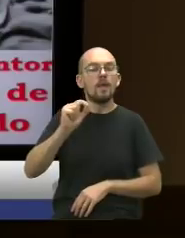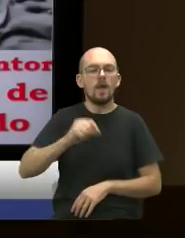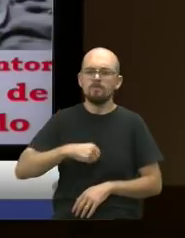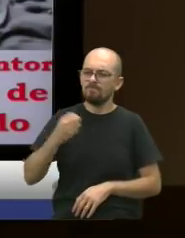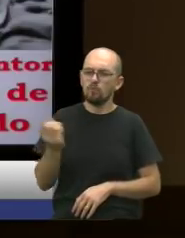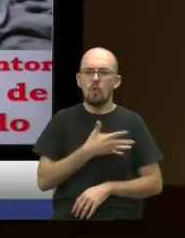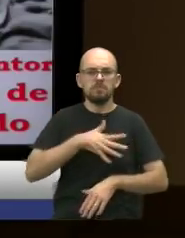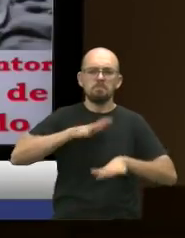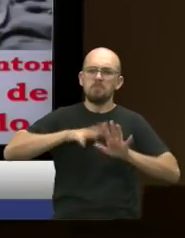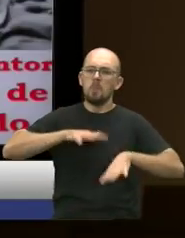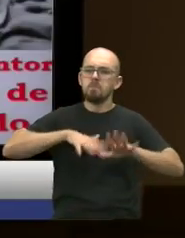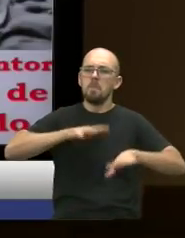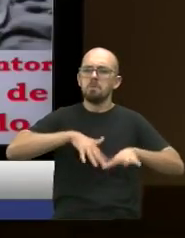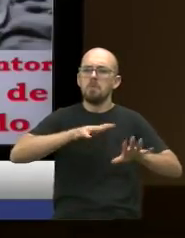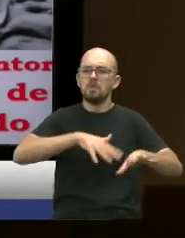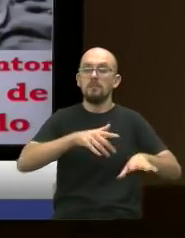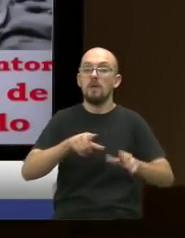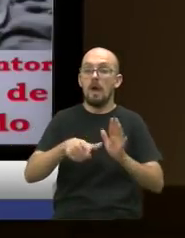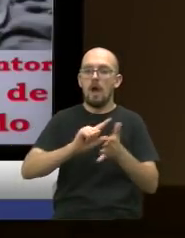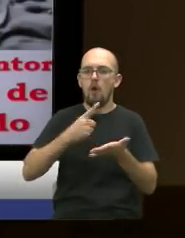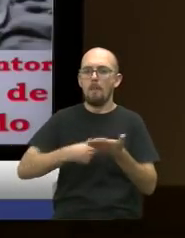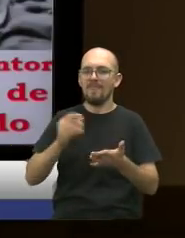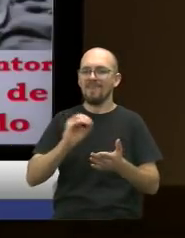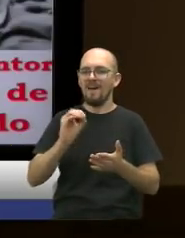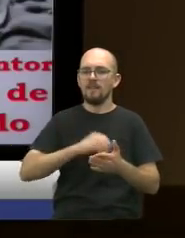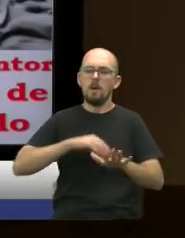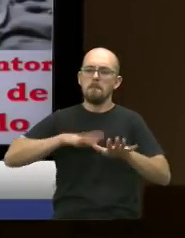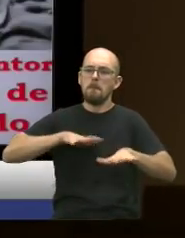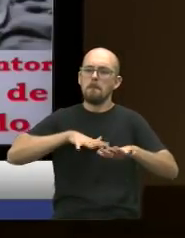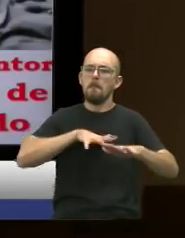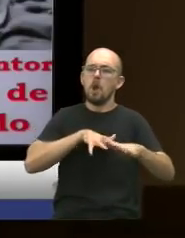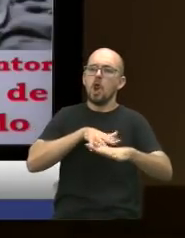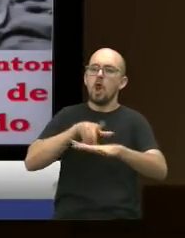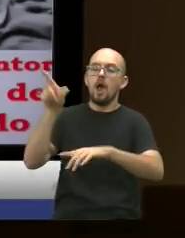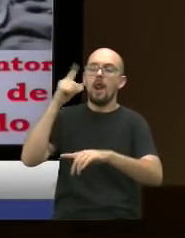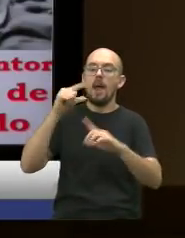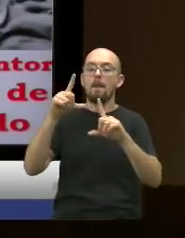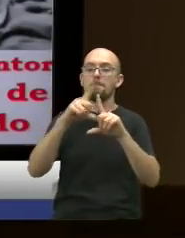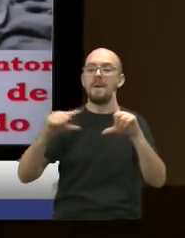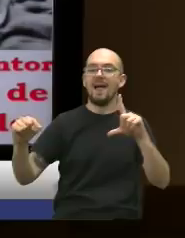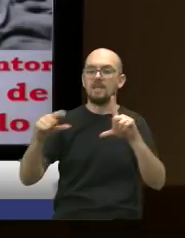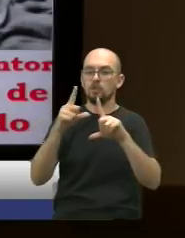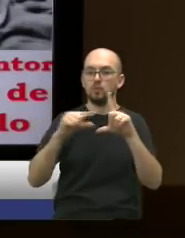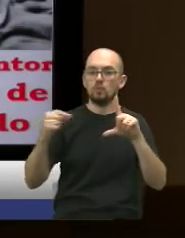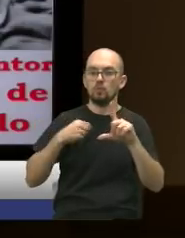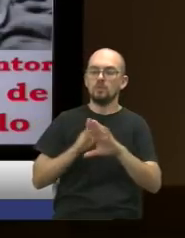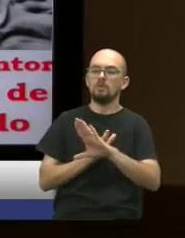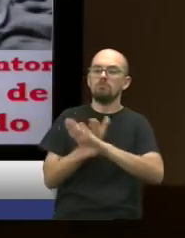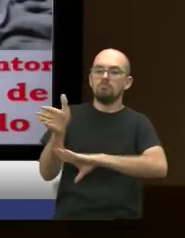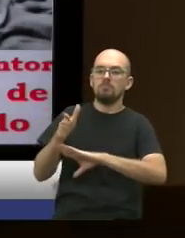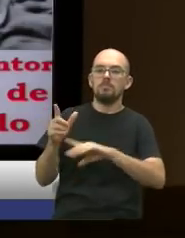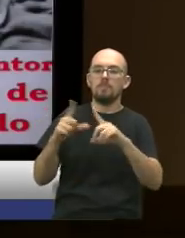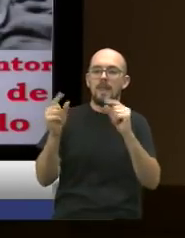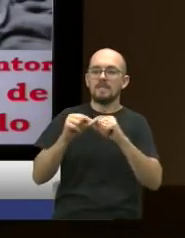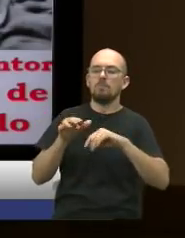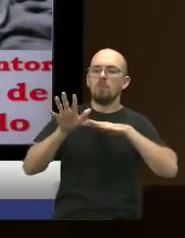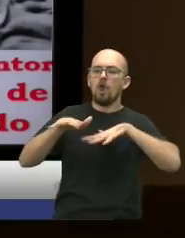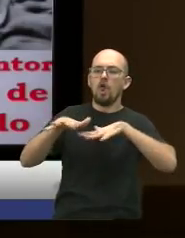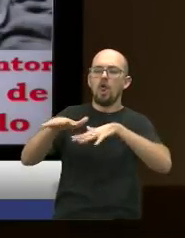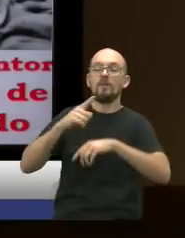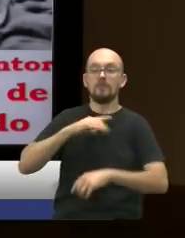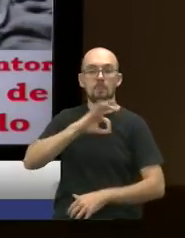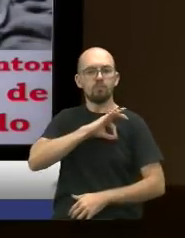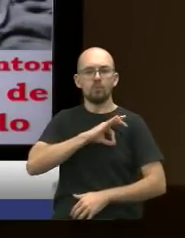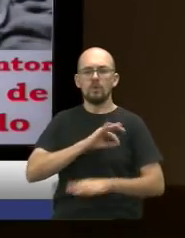foi feita, sem que se houvesse combinado. E os manifestantes foram até o Palácio do Governo, tentaram invadir o Palácio do Governo, a força pública, que hoje é a Polícia Militar, bloqueando os